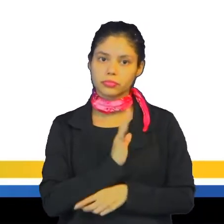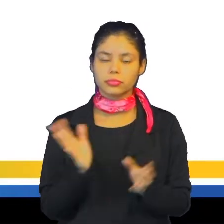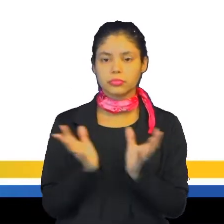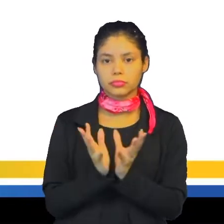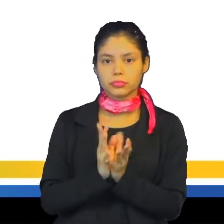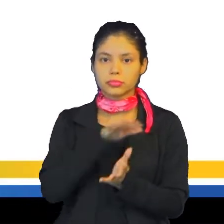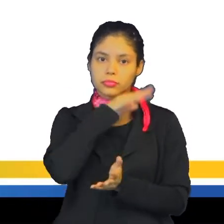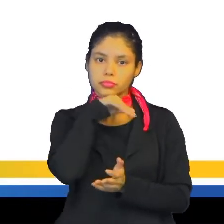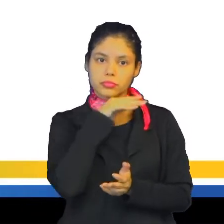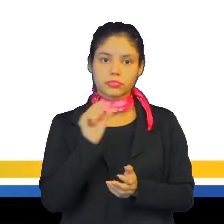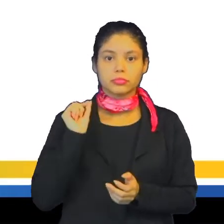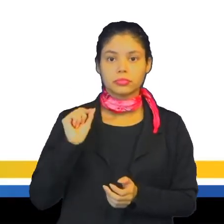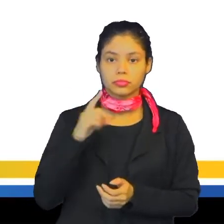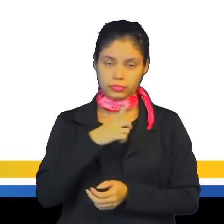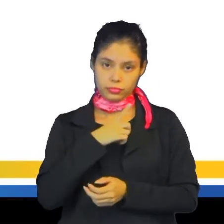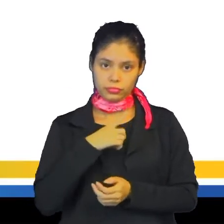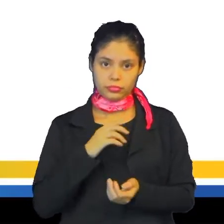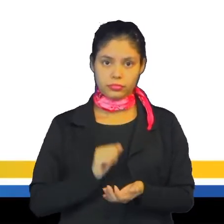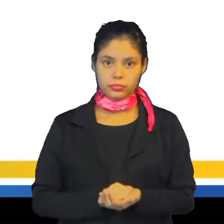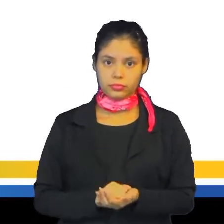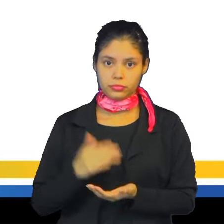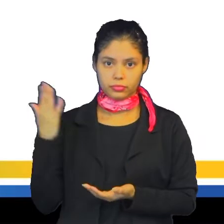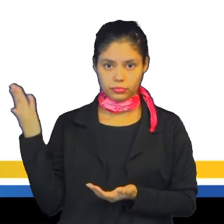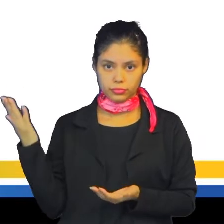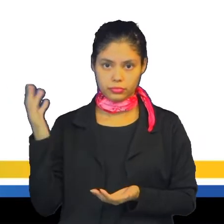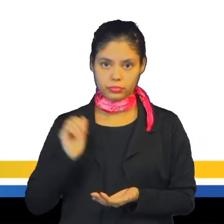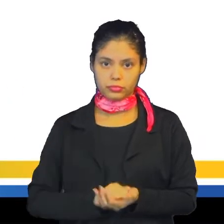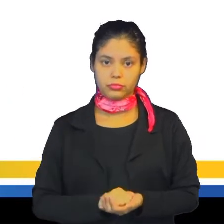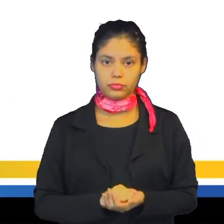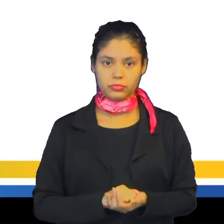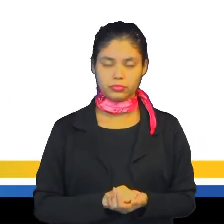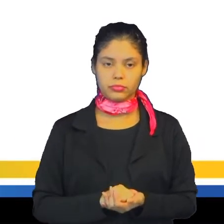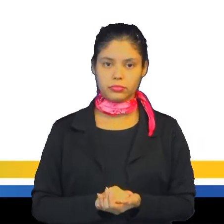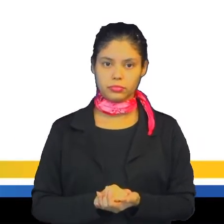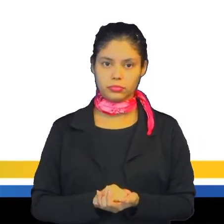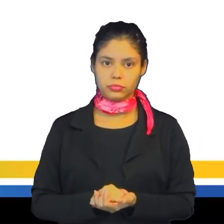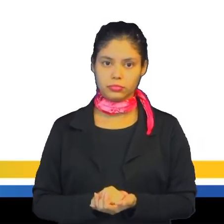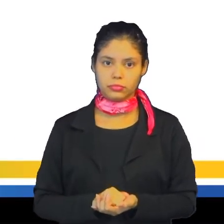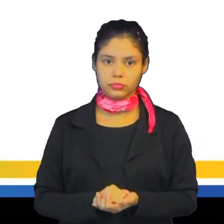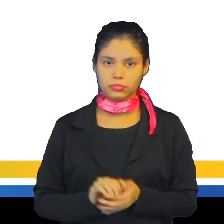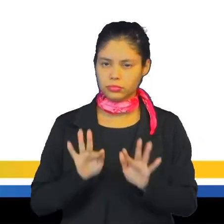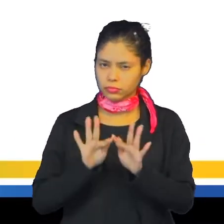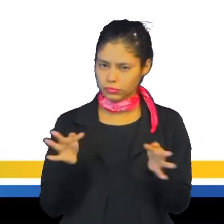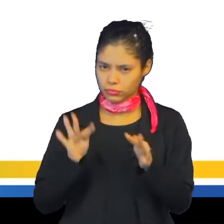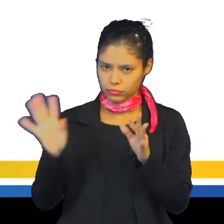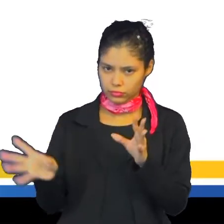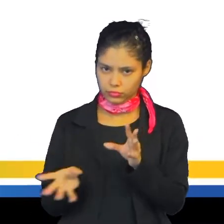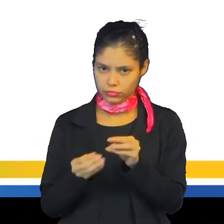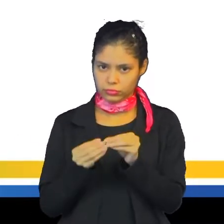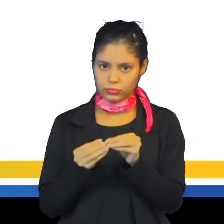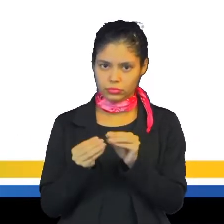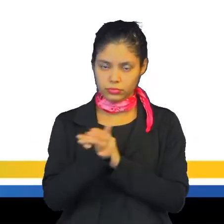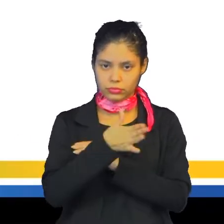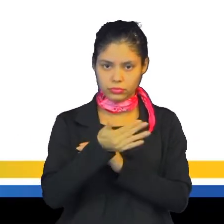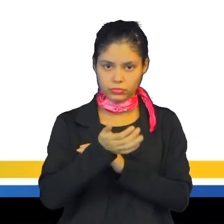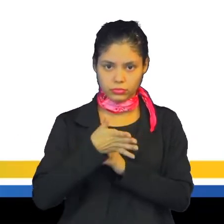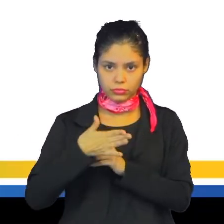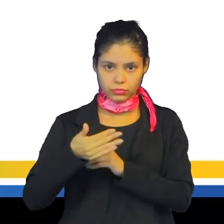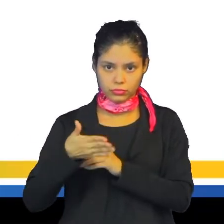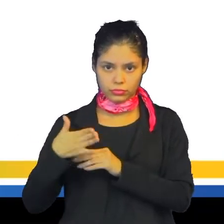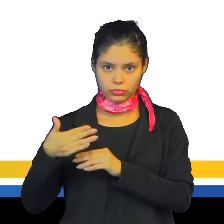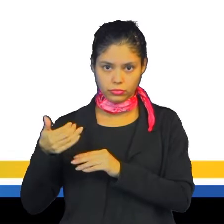grupo animal, nós temos o seguinte. Por exemplo, nós temos aí uma circulação mais simples e completa, por exemplo, nos